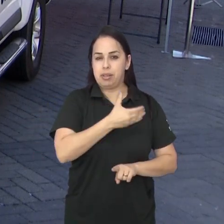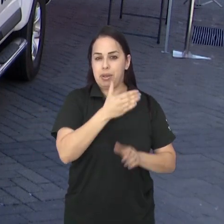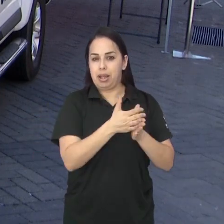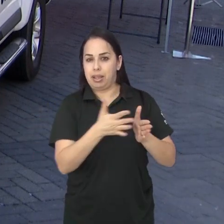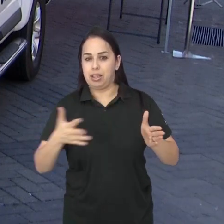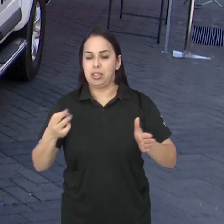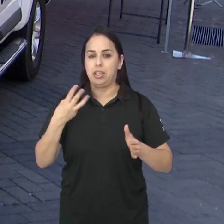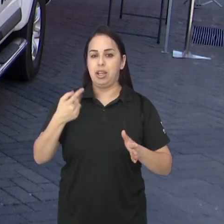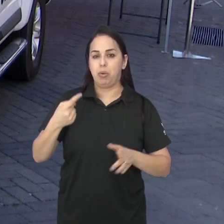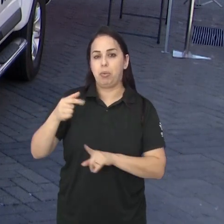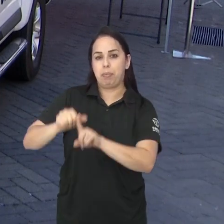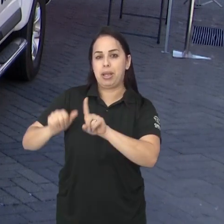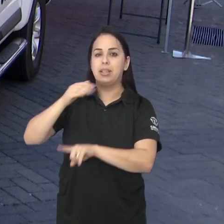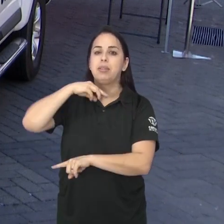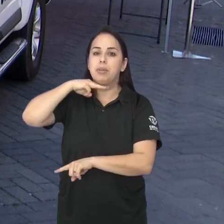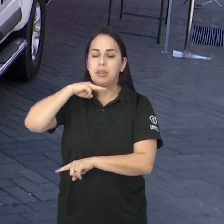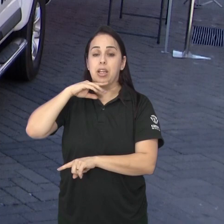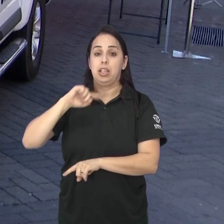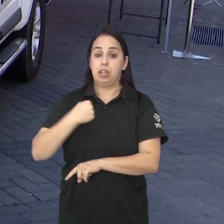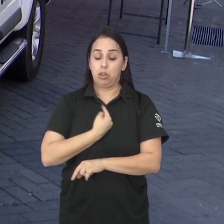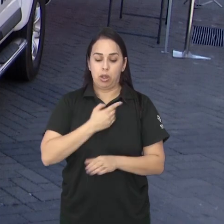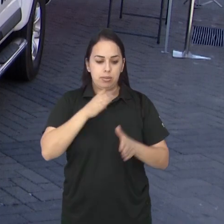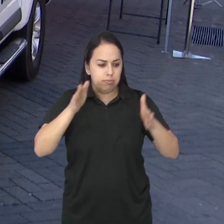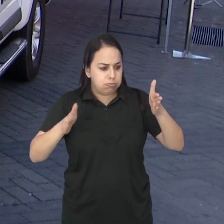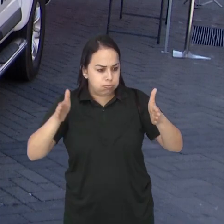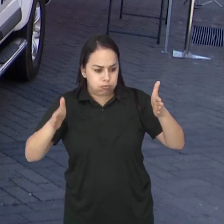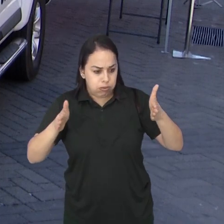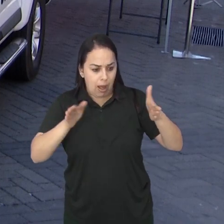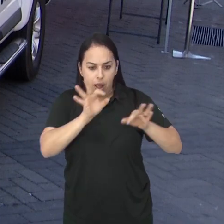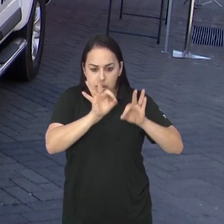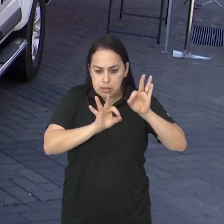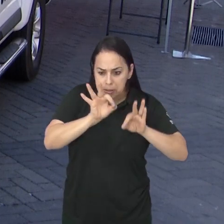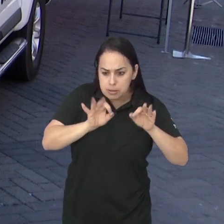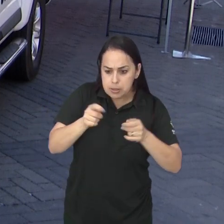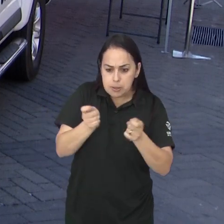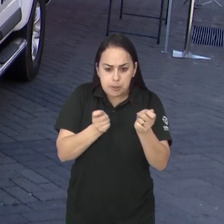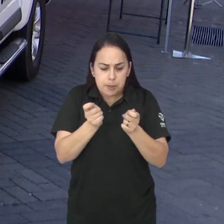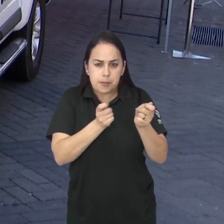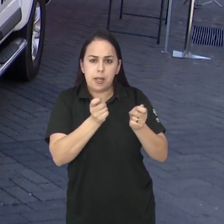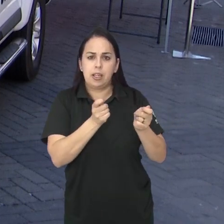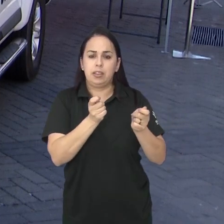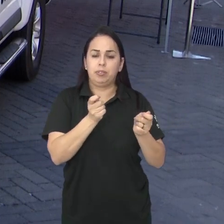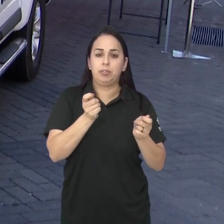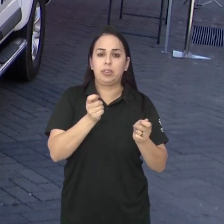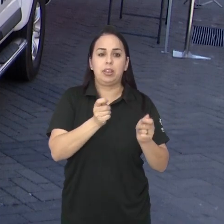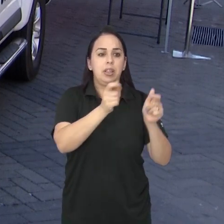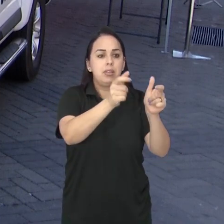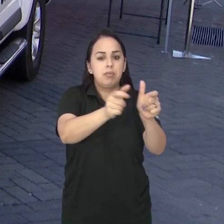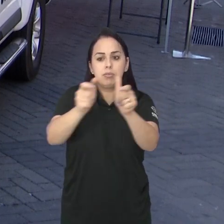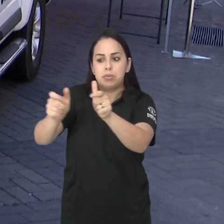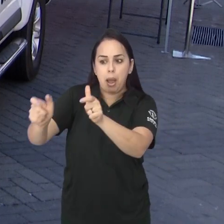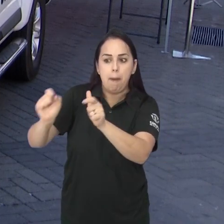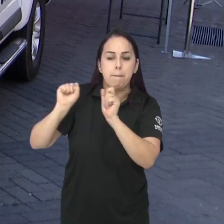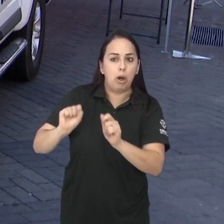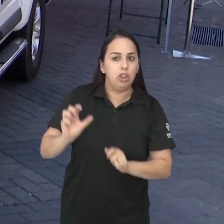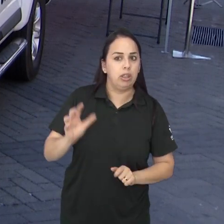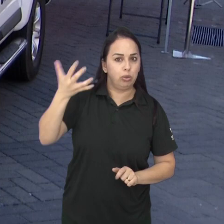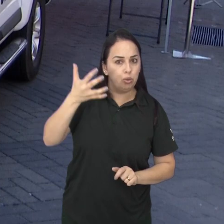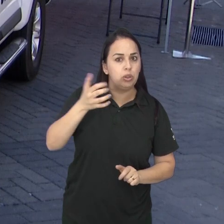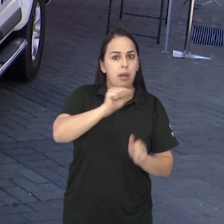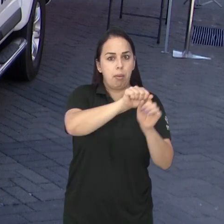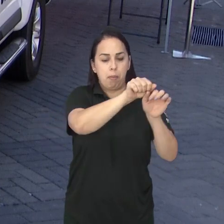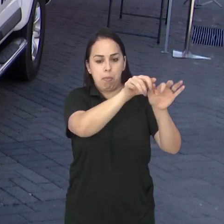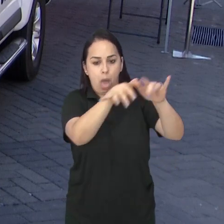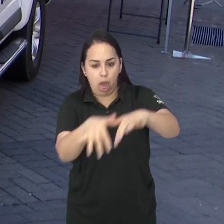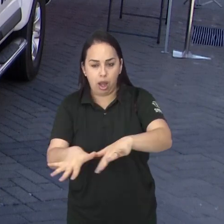nesse período, então, nós fazemos o controle pluviométrico da nossa cidade, ou seja, nas áreas de potenciais de